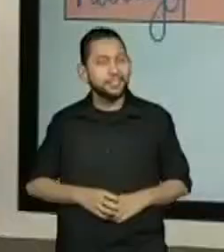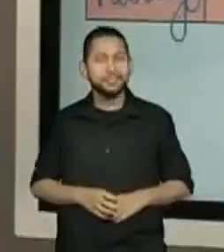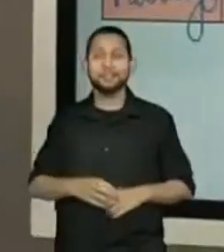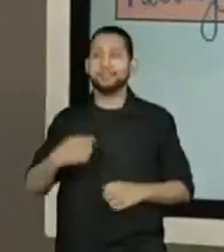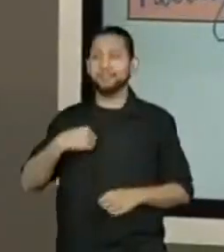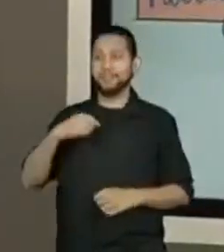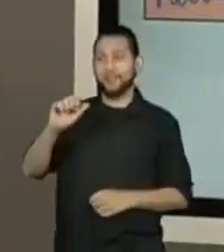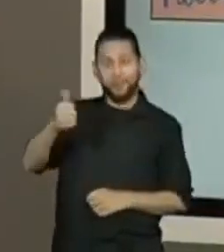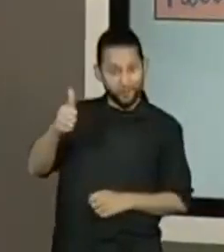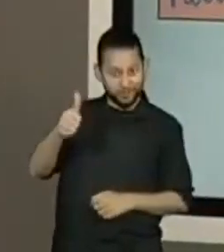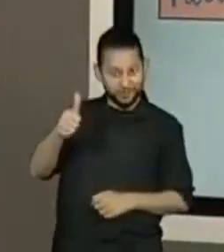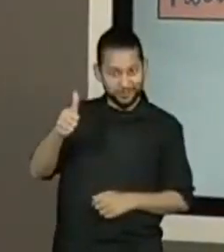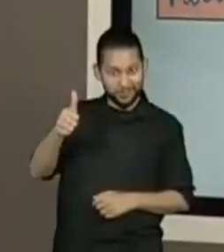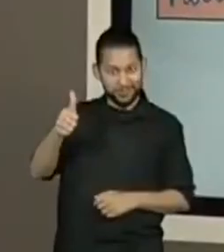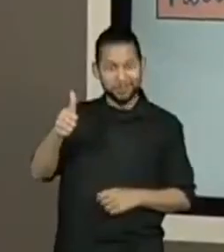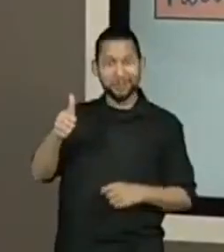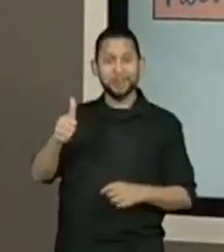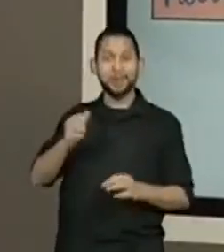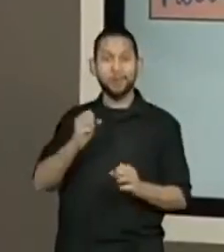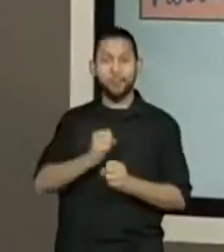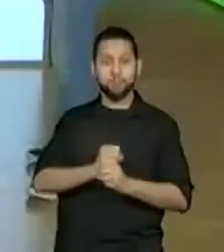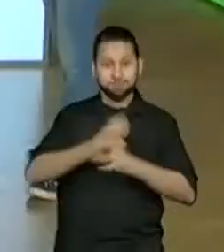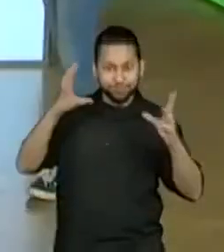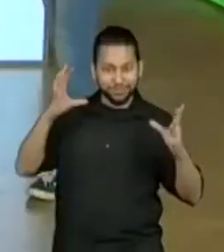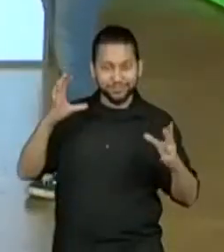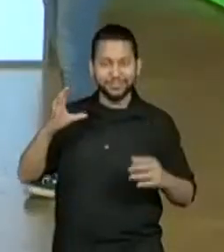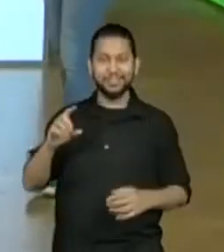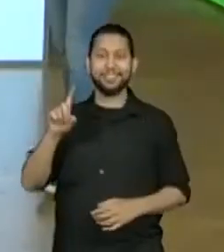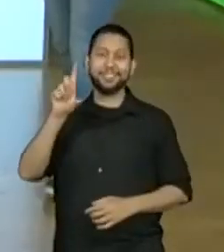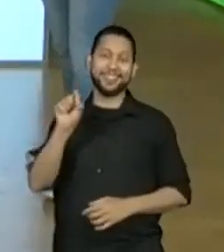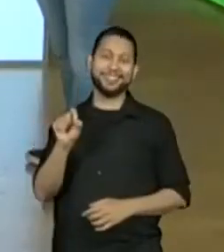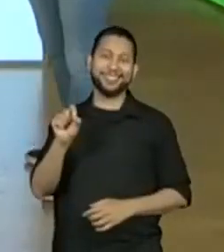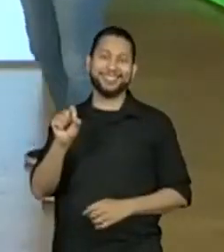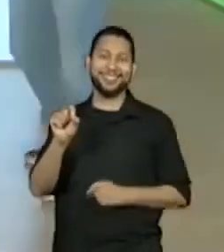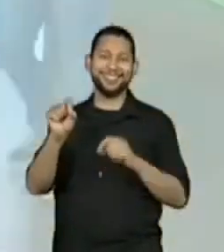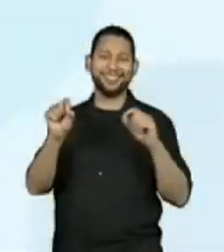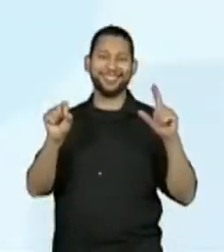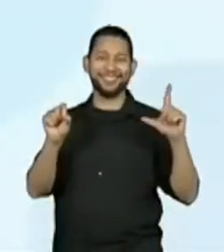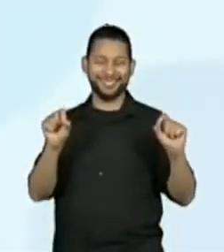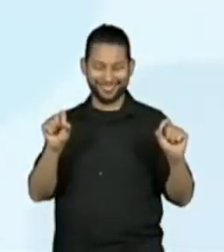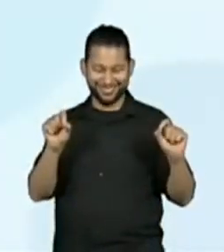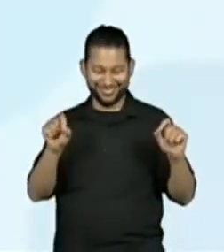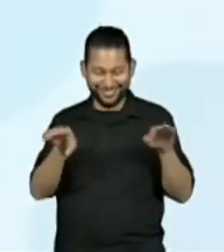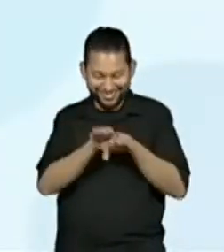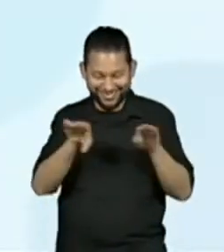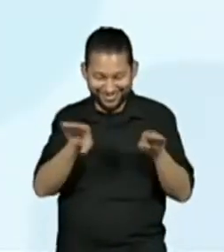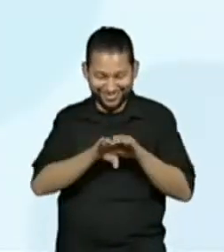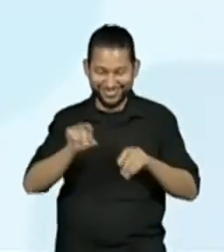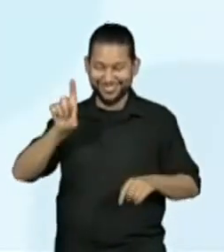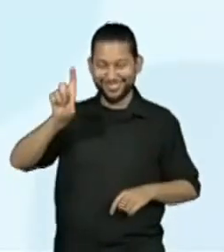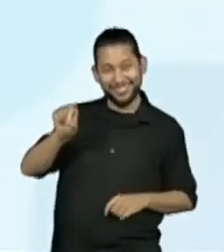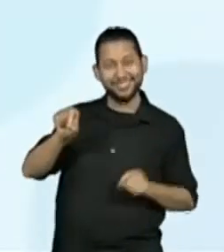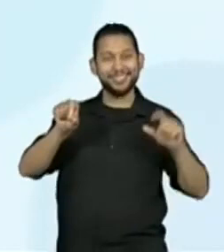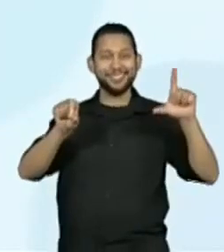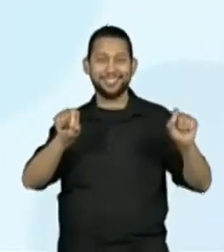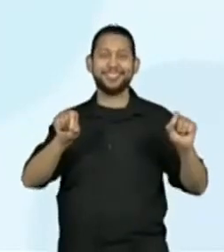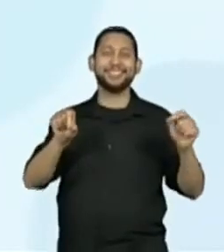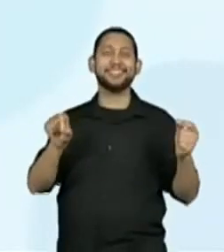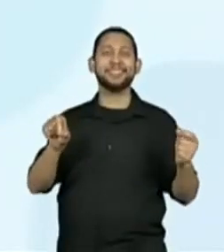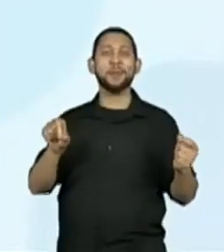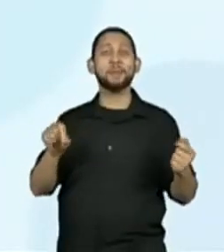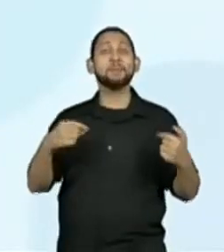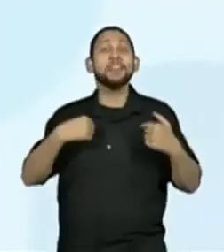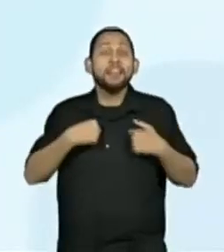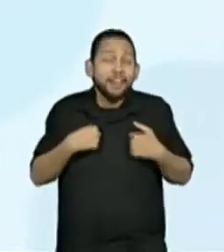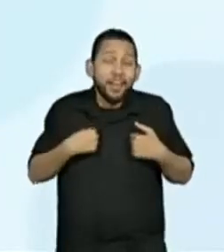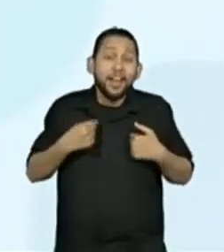pontos, atingi uma bomba. E você ficou com? Tô com 10. O jogo empatou. Eu não estou perdendo